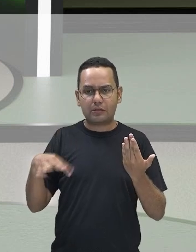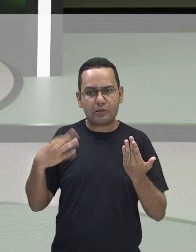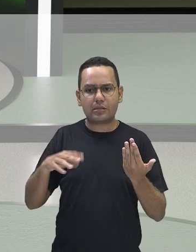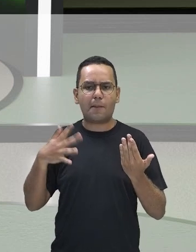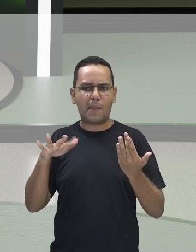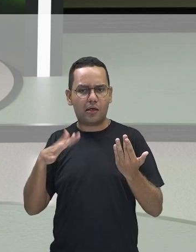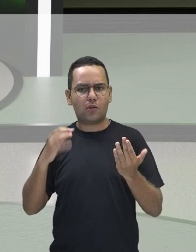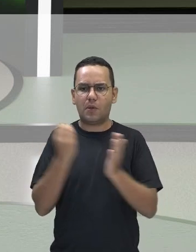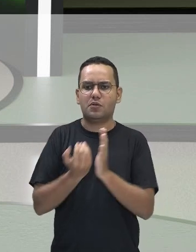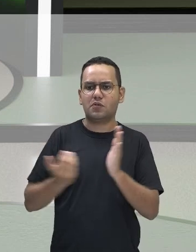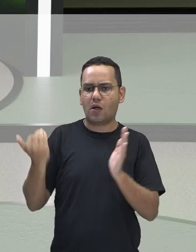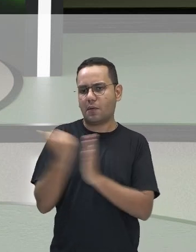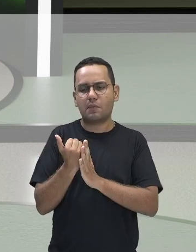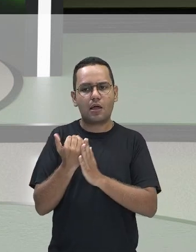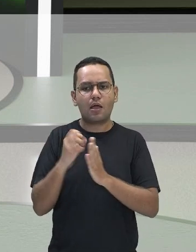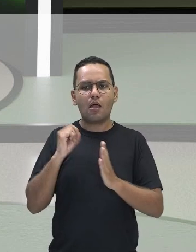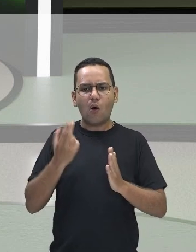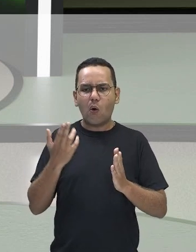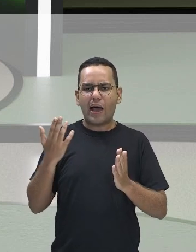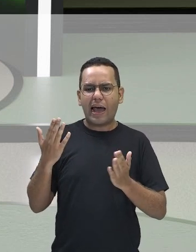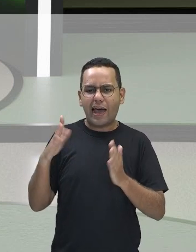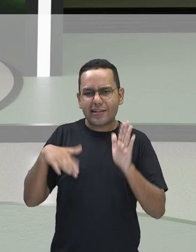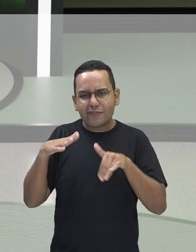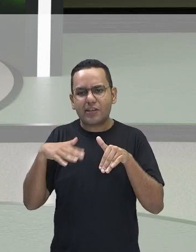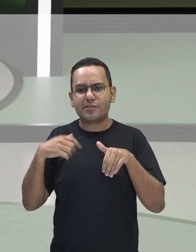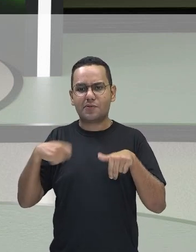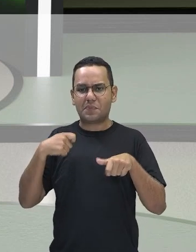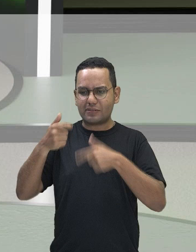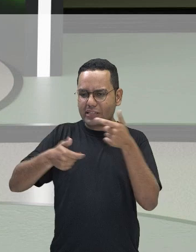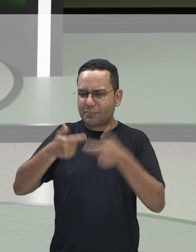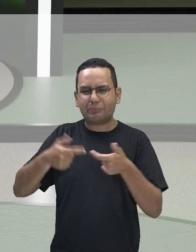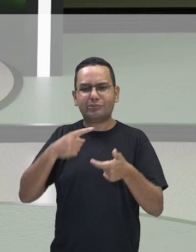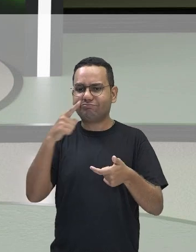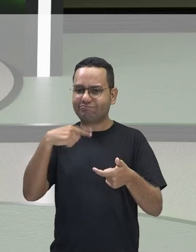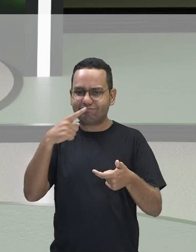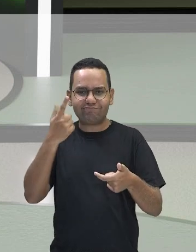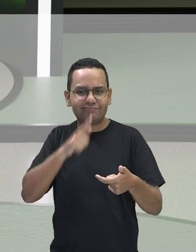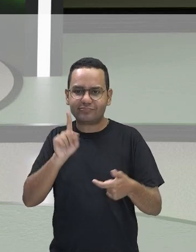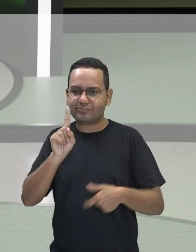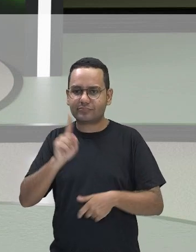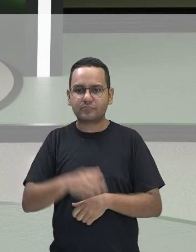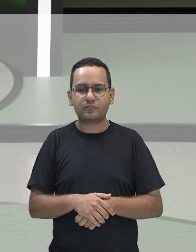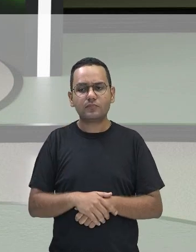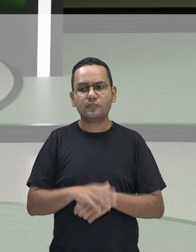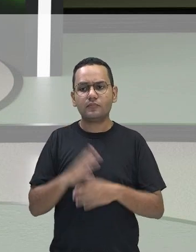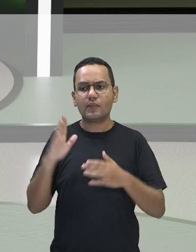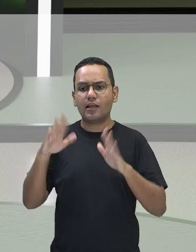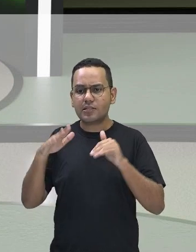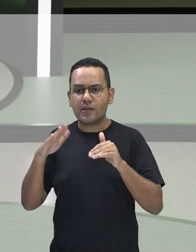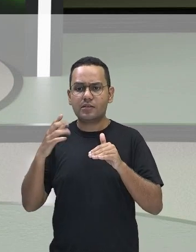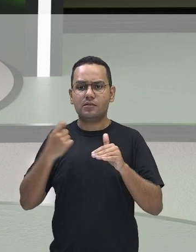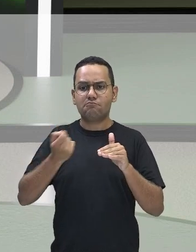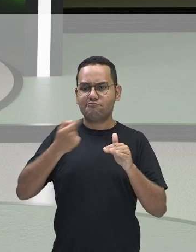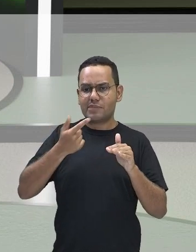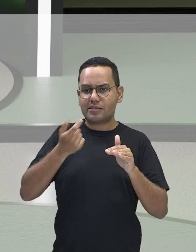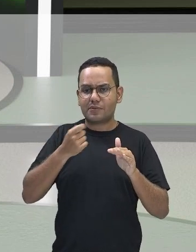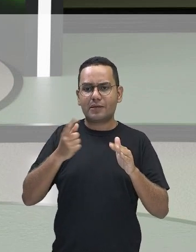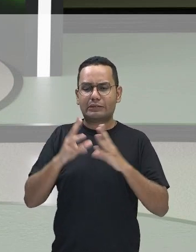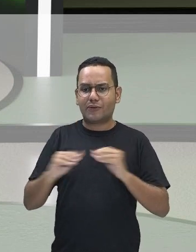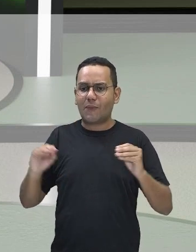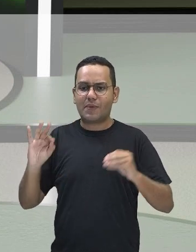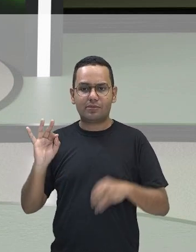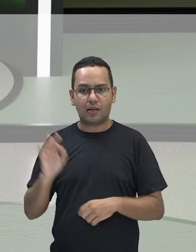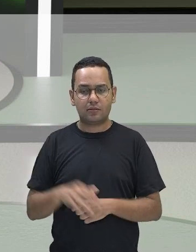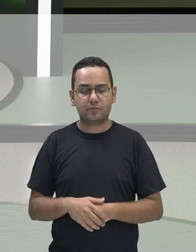de trabalhar, tá? Porque, né, mesmo eu tomando medicamentos para dor, não alivia. Tá? Então, aí traz